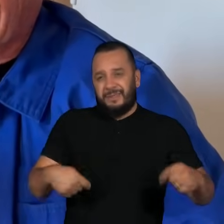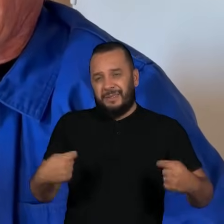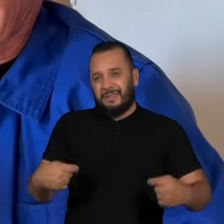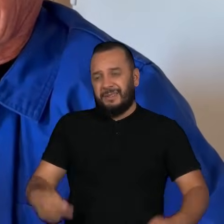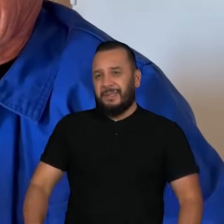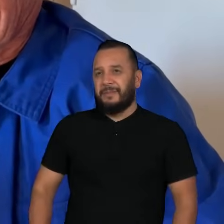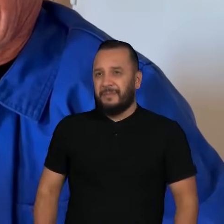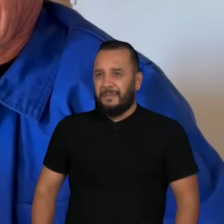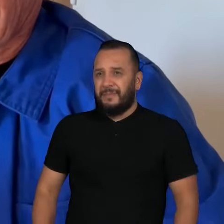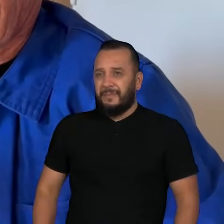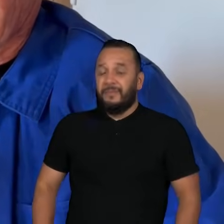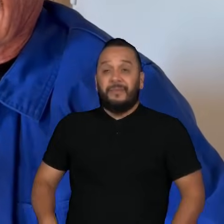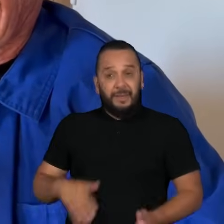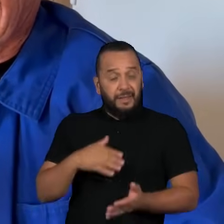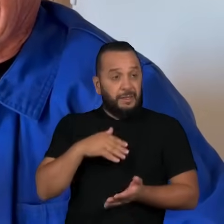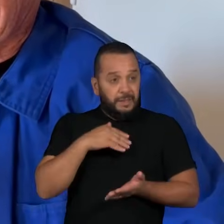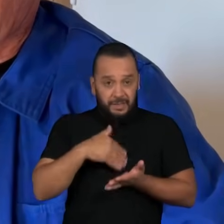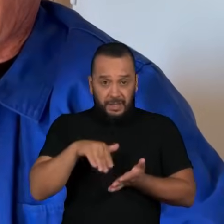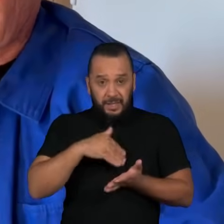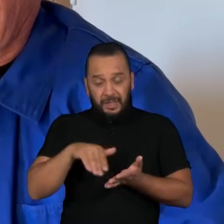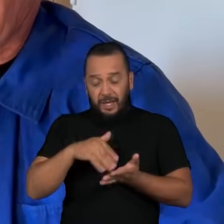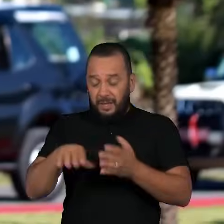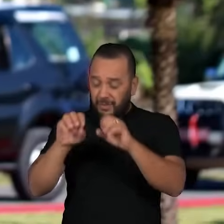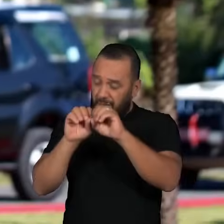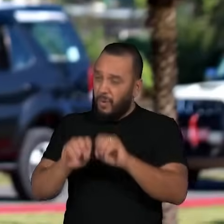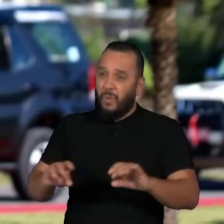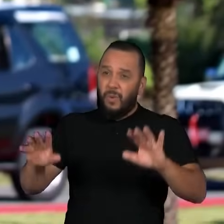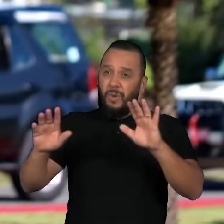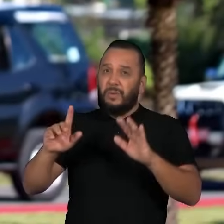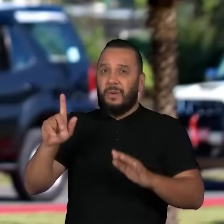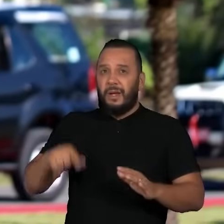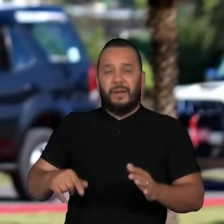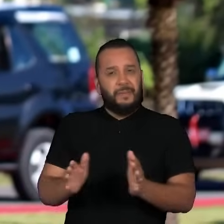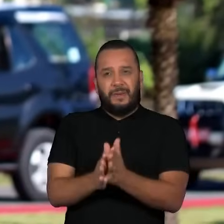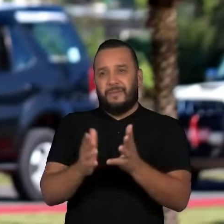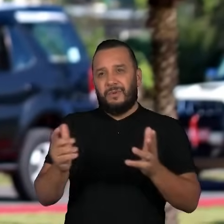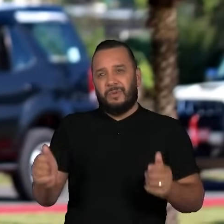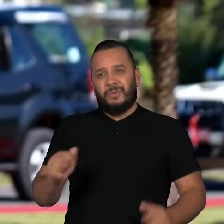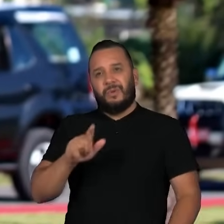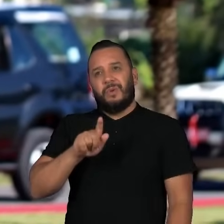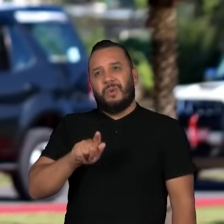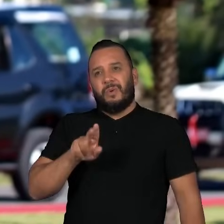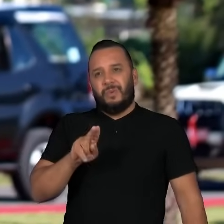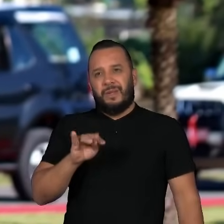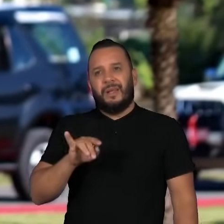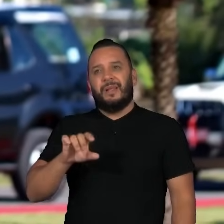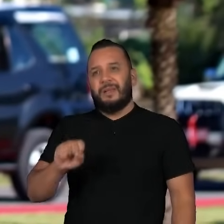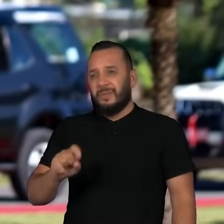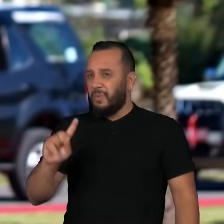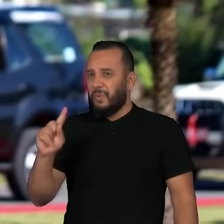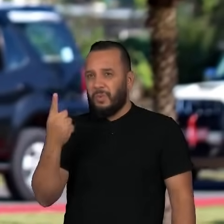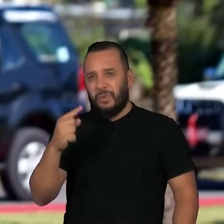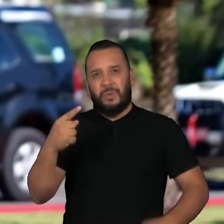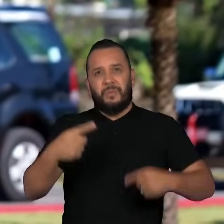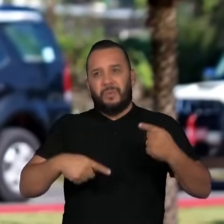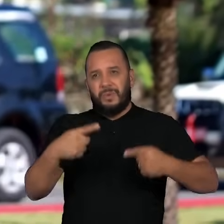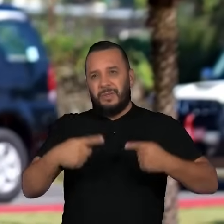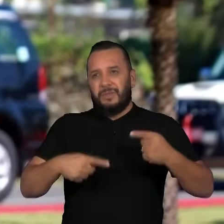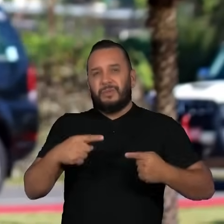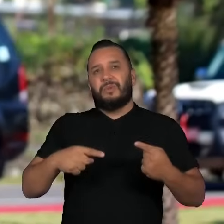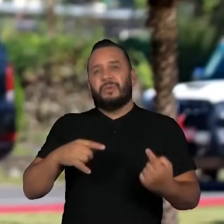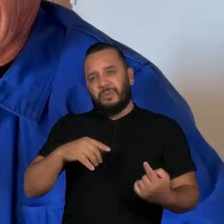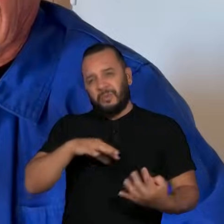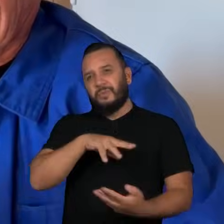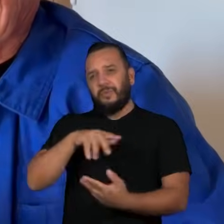o secretário-geral da ONU é extraordinário. Guterres é hoje o único político do mundo que realmente diz